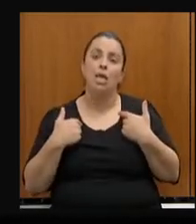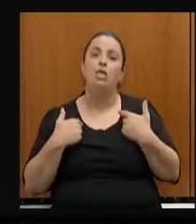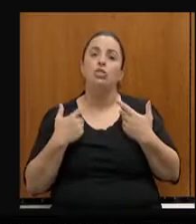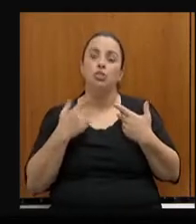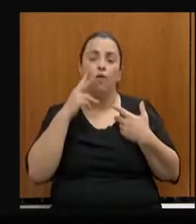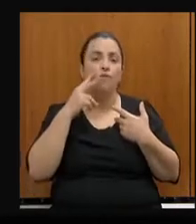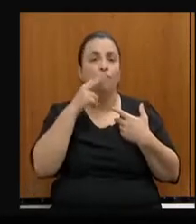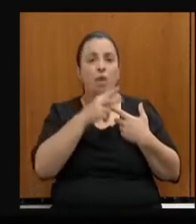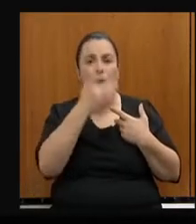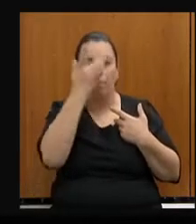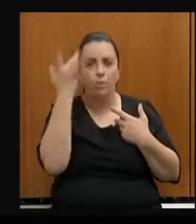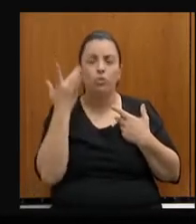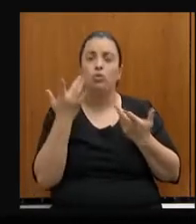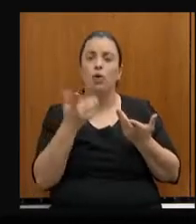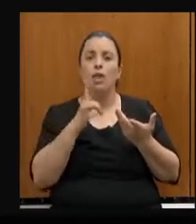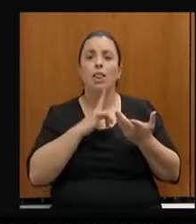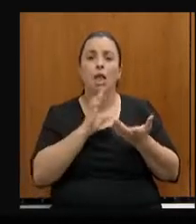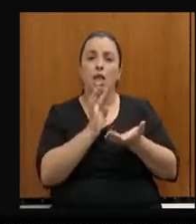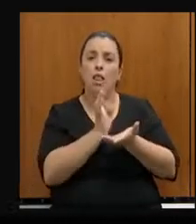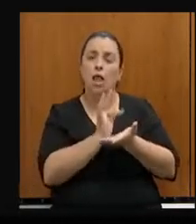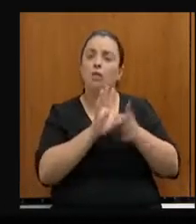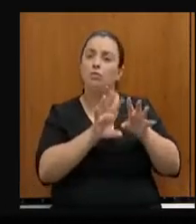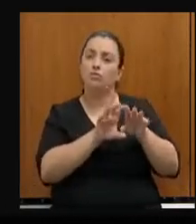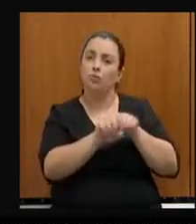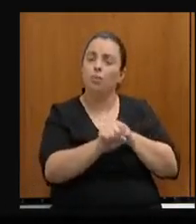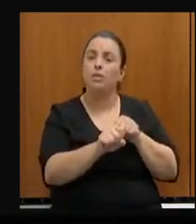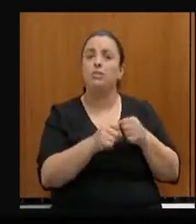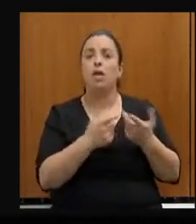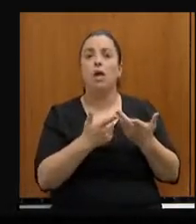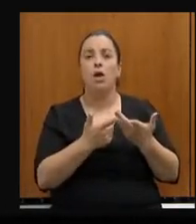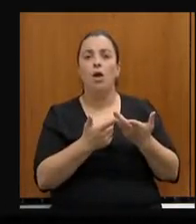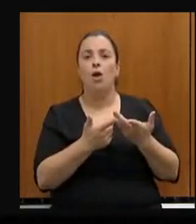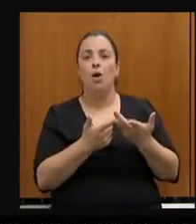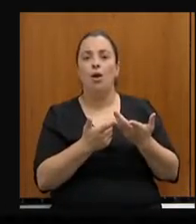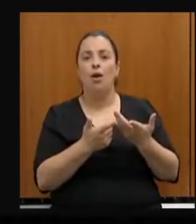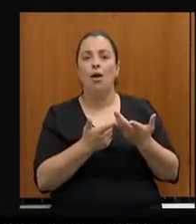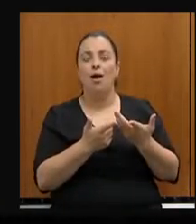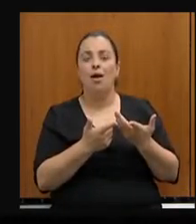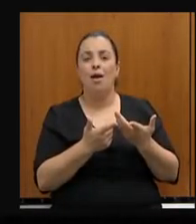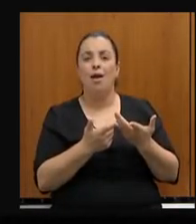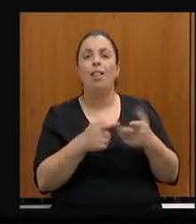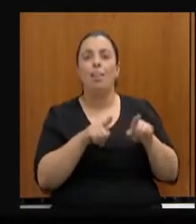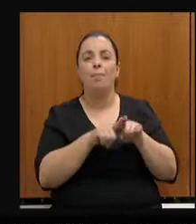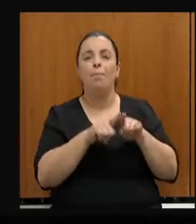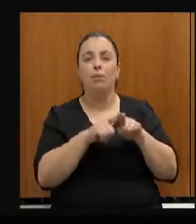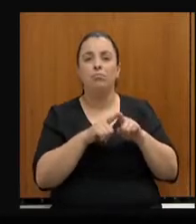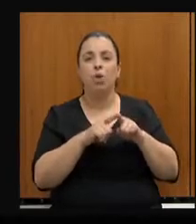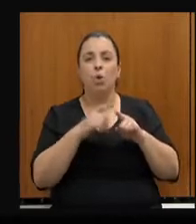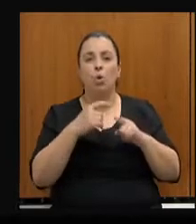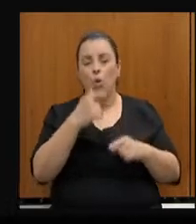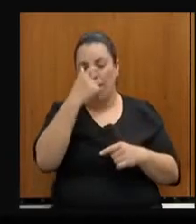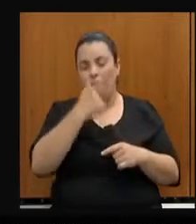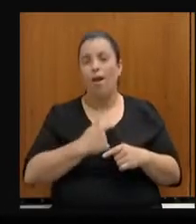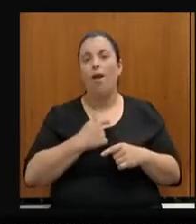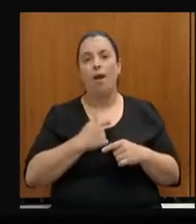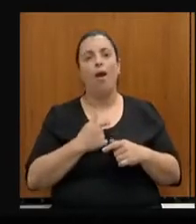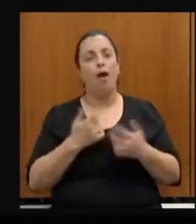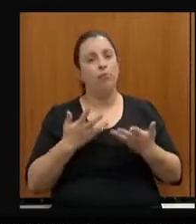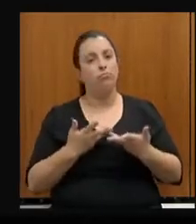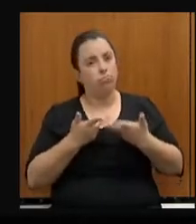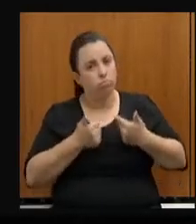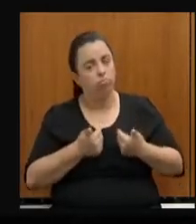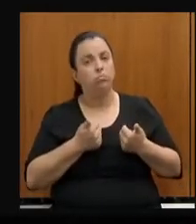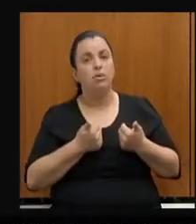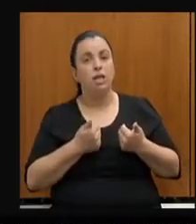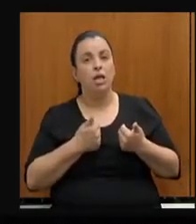formação tanto a formação técnica uma formação é caráter e eu posso testemunhar